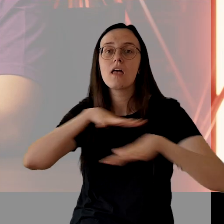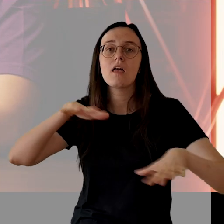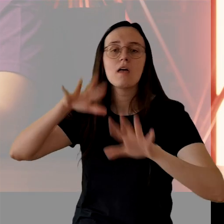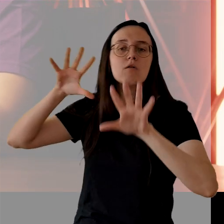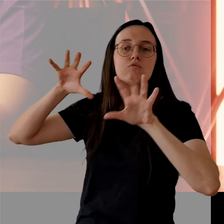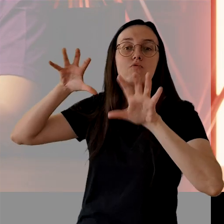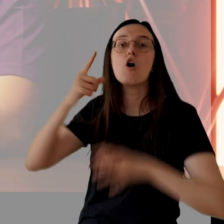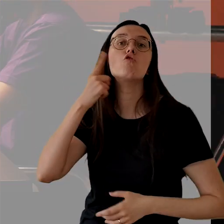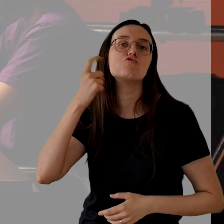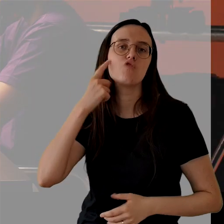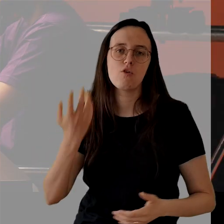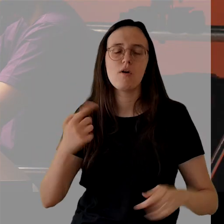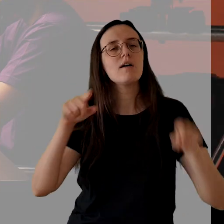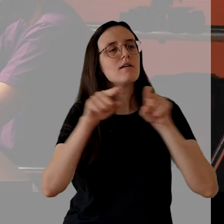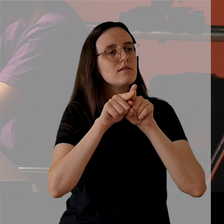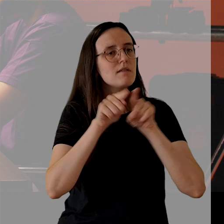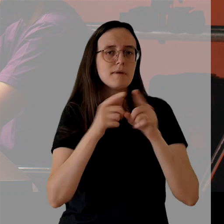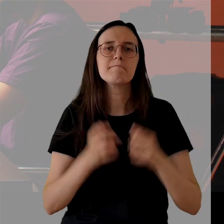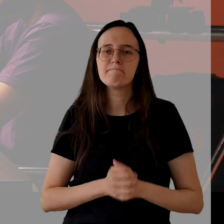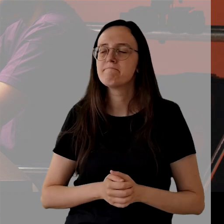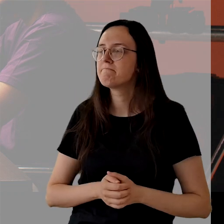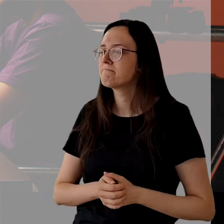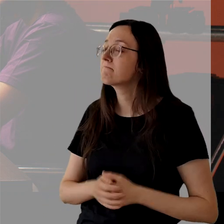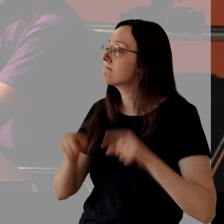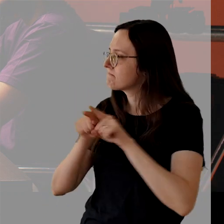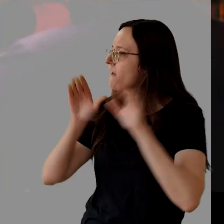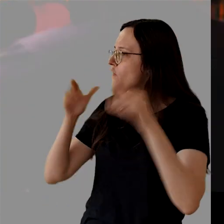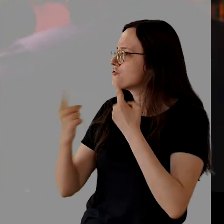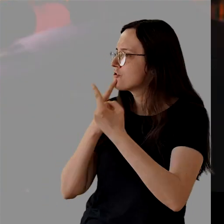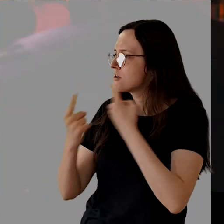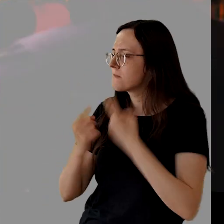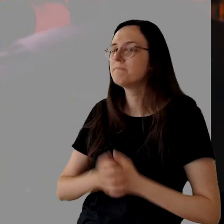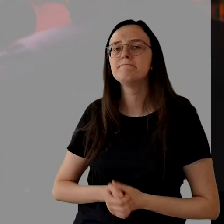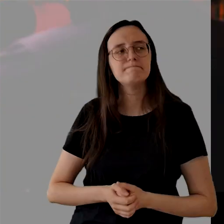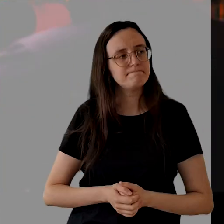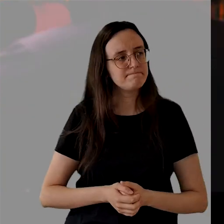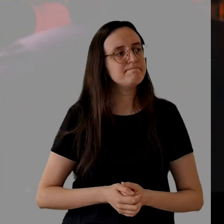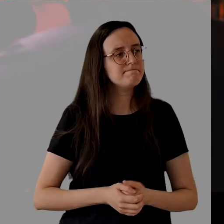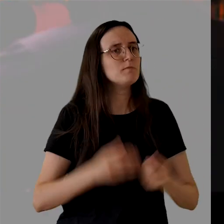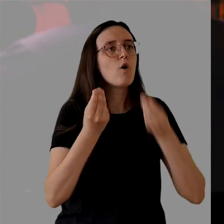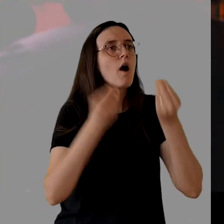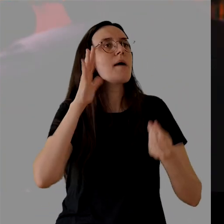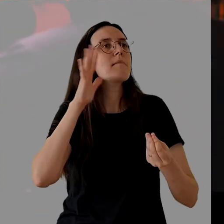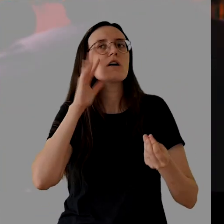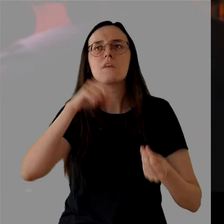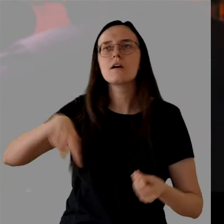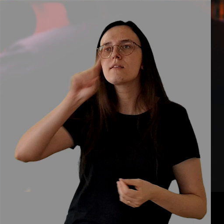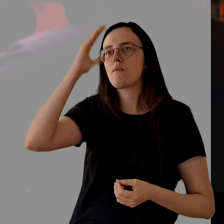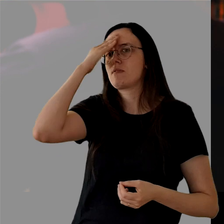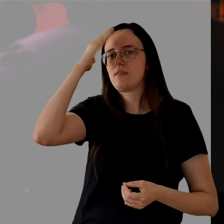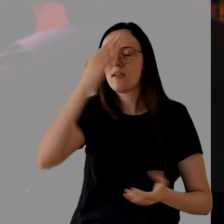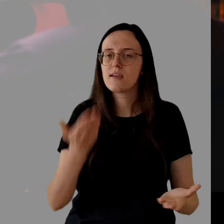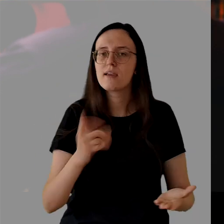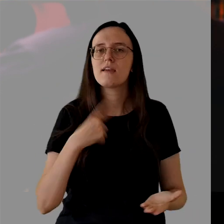e focado em diálogo, né? Sim, focado em diálogo. E é meio complicado. Como que funciona até para quem não entende? A gente já passou